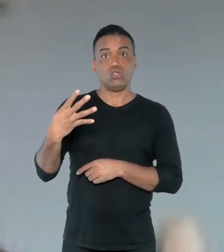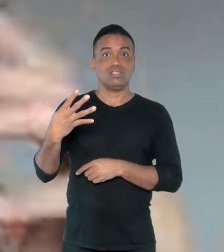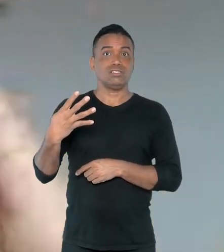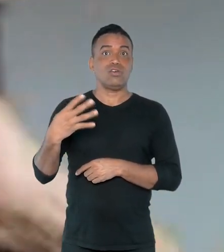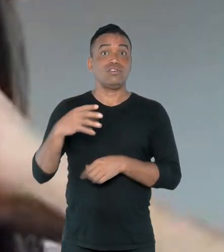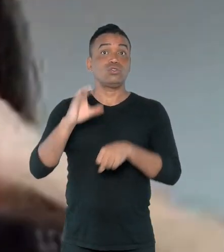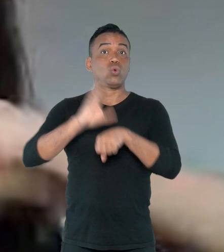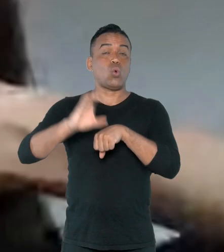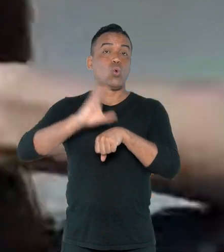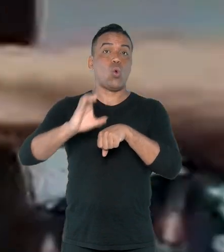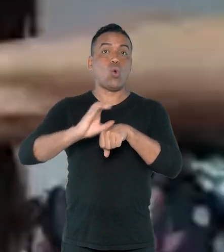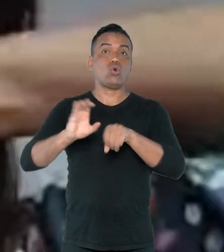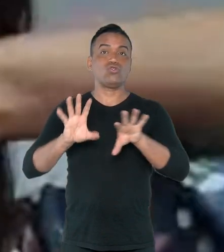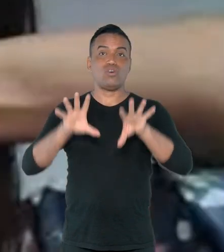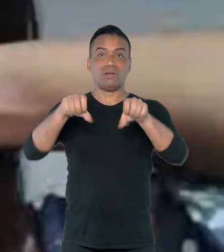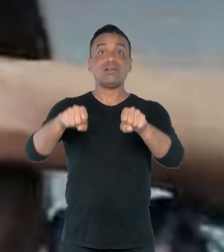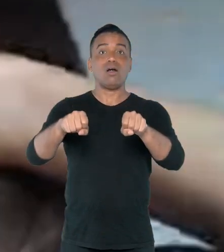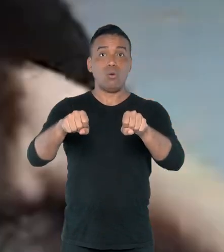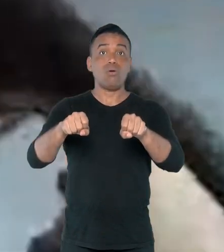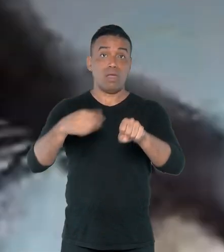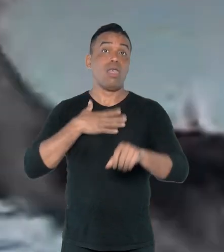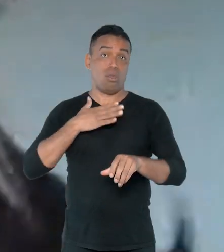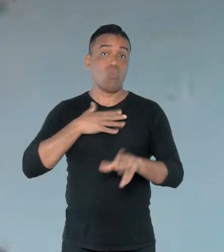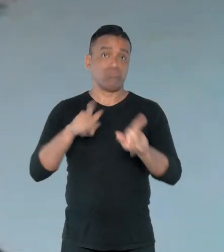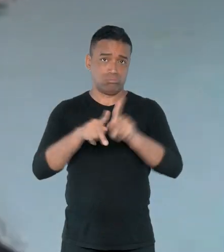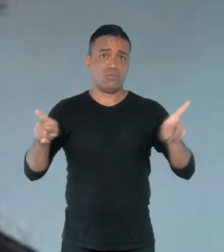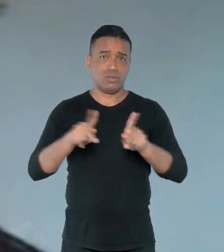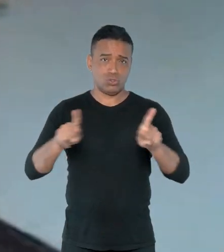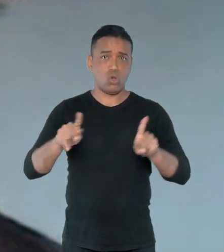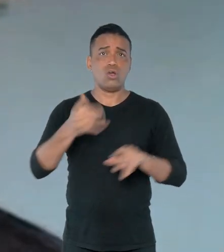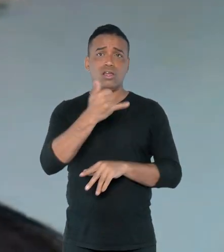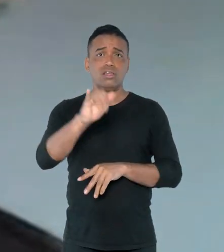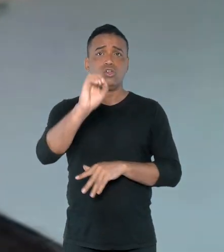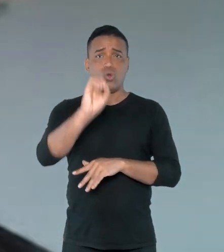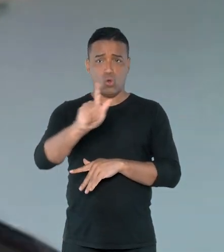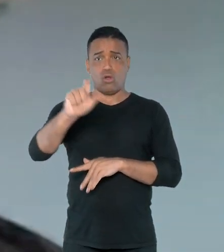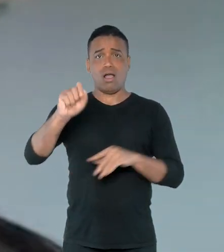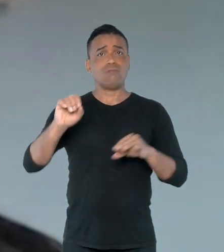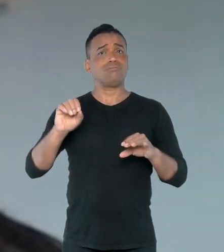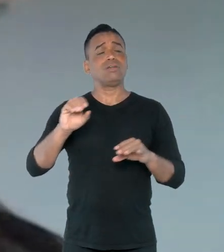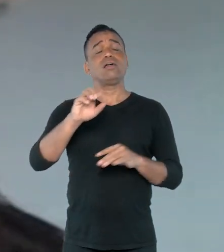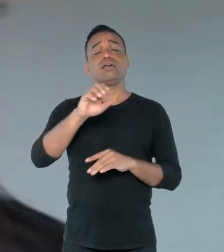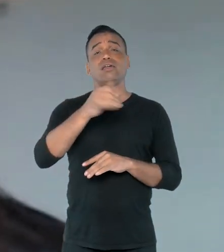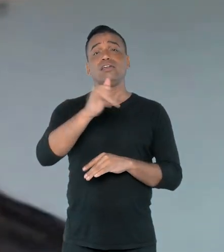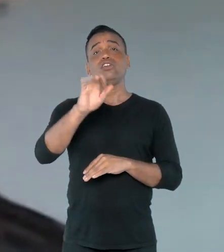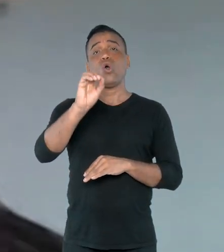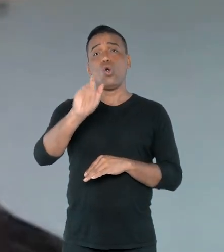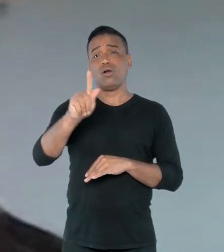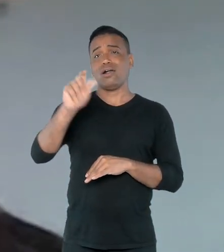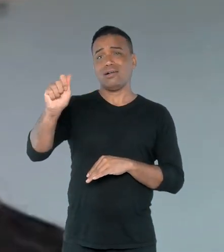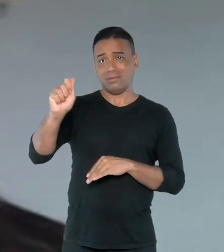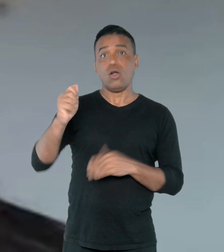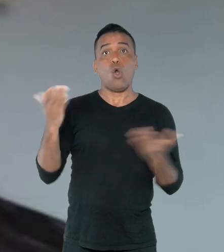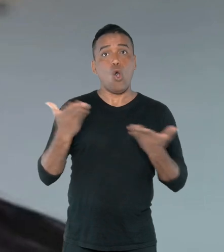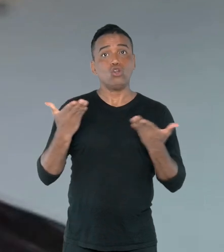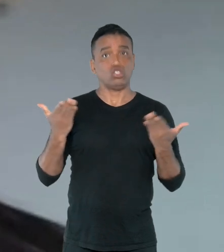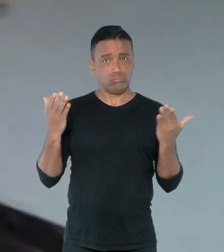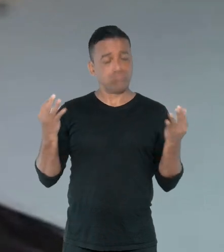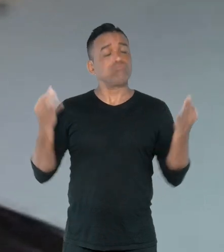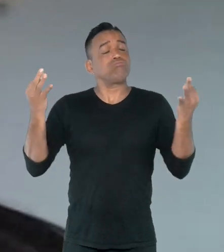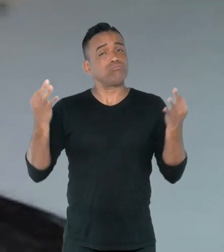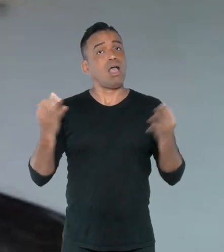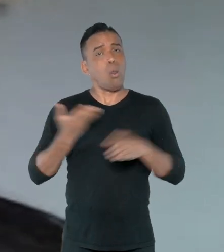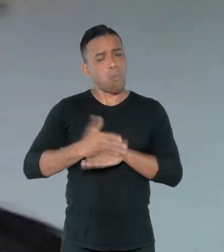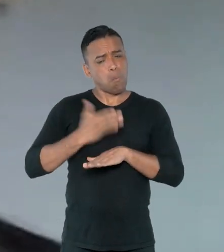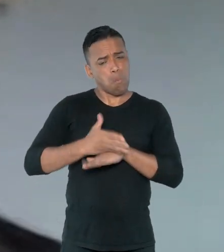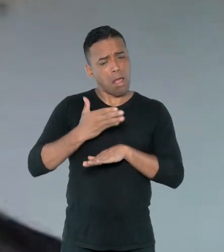aulas. Então, eu sou professora de yoga hoje. E aí, pratico todos os dias, né? E